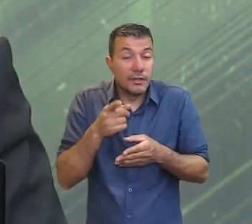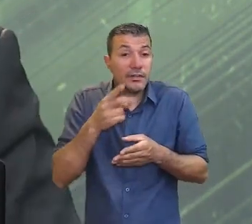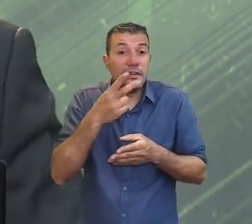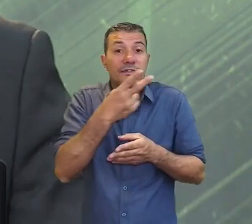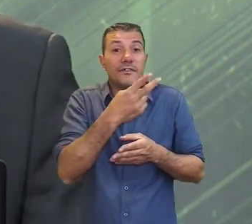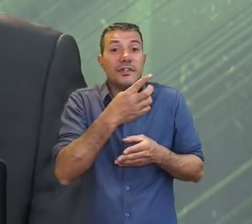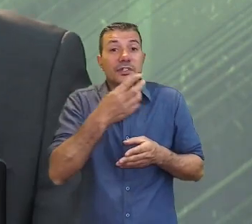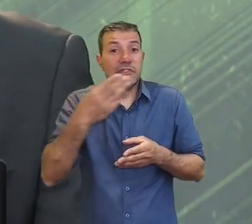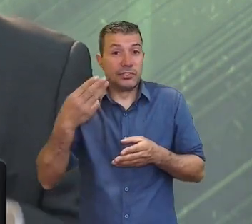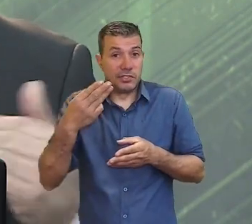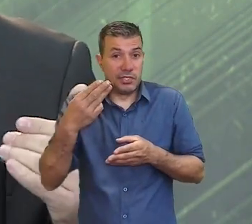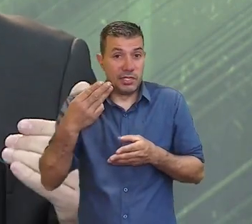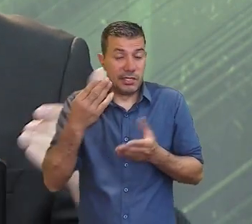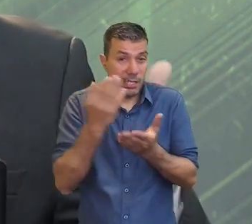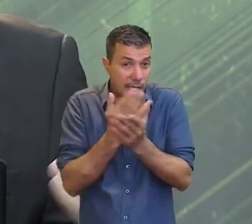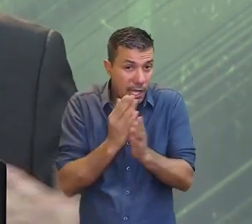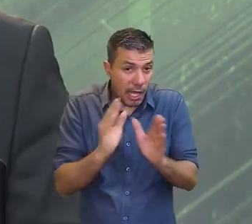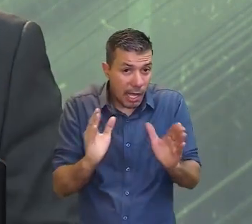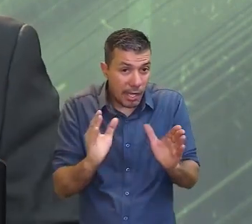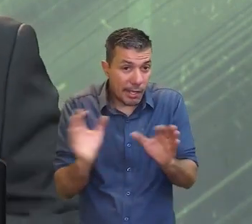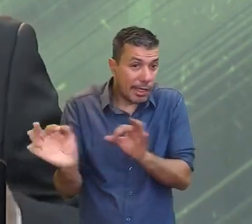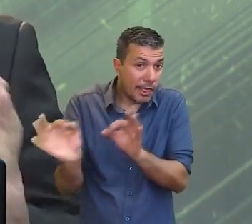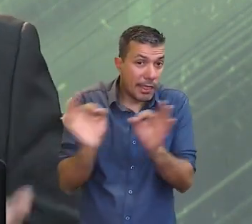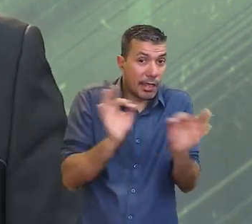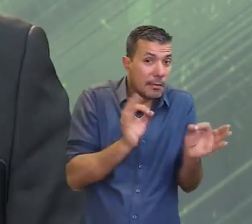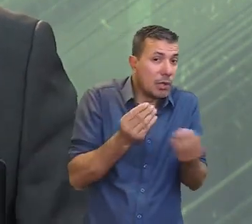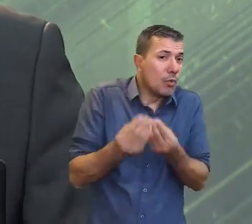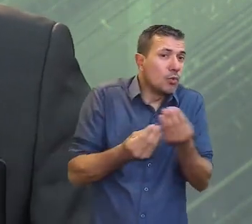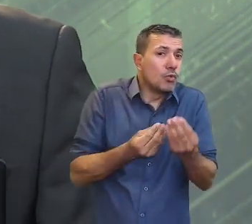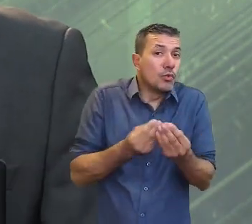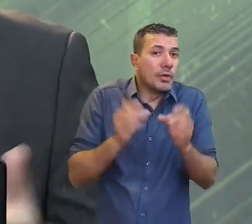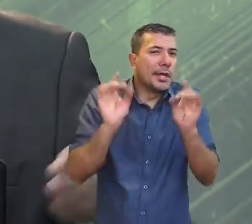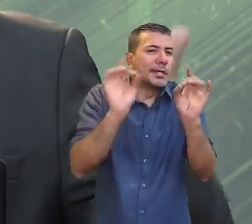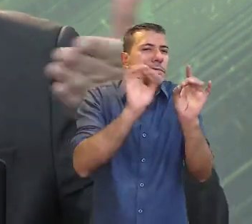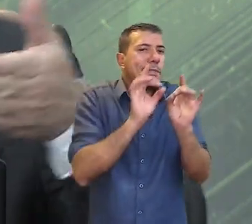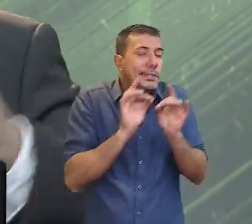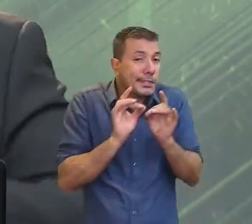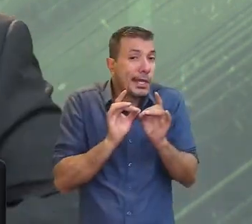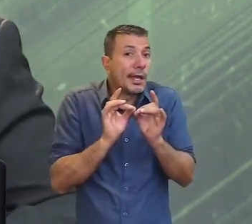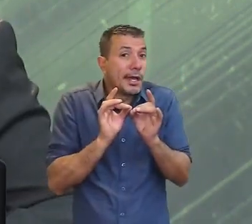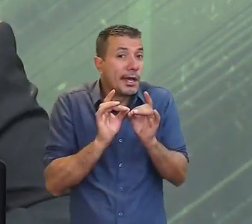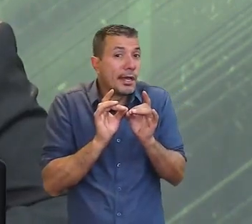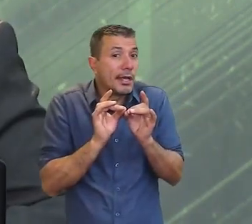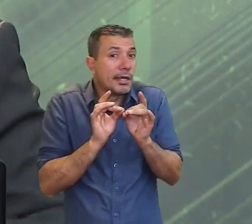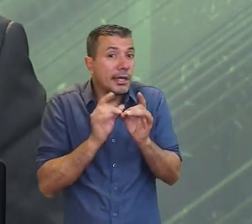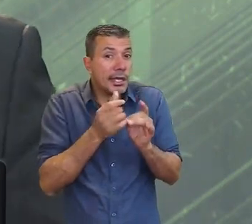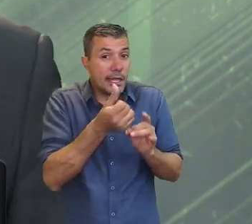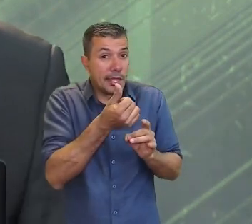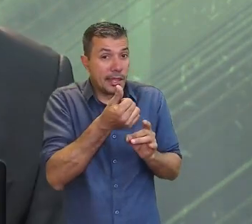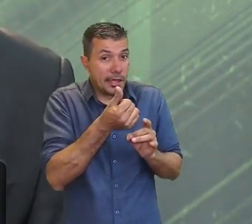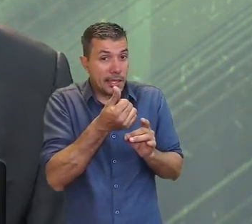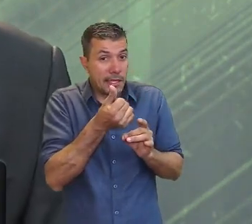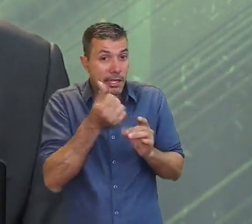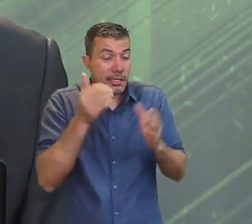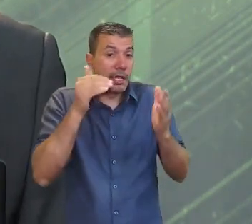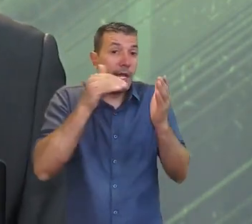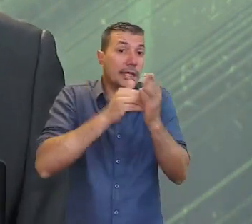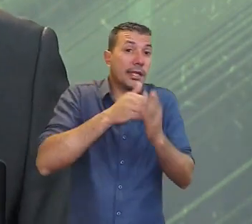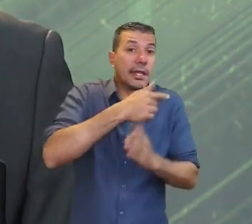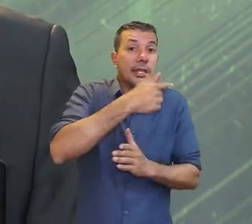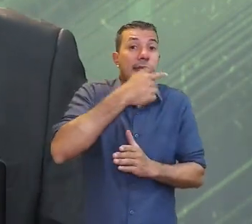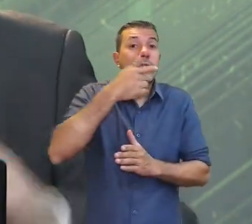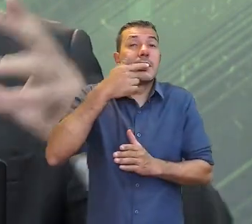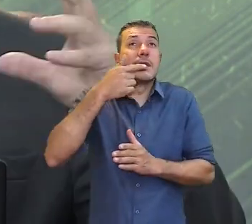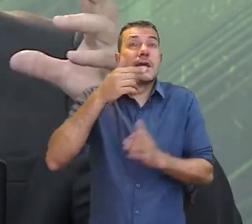dia 23. E durante essa semana, nós vamos ter uma semana muito especial que vai ocorrer às 6 da manhã. E à noite, a partir do